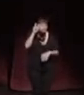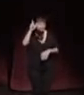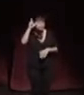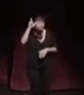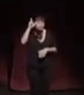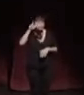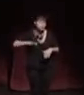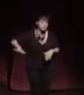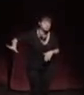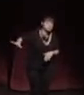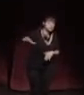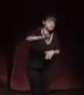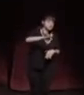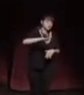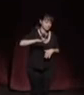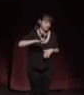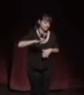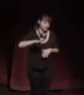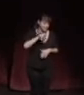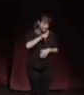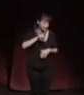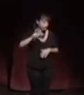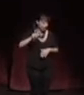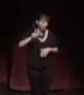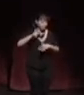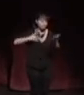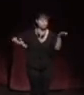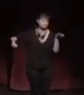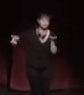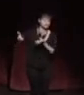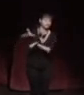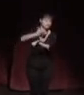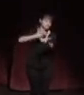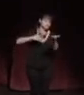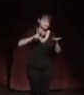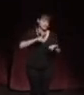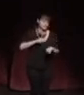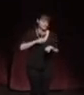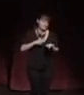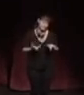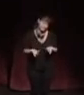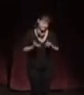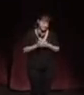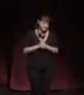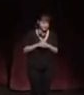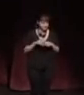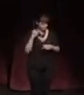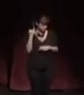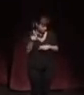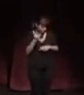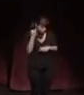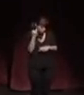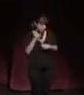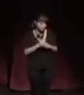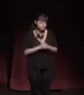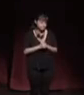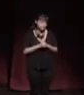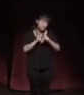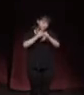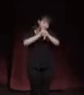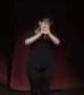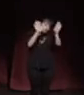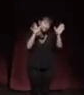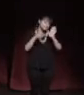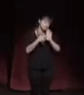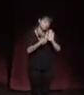inserida. E isso não para de se transformar. É fundamental que a gente possa deixar isso bem claro